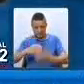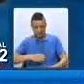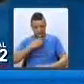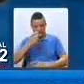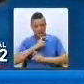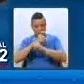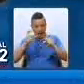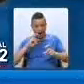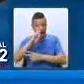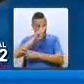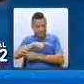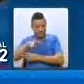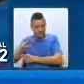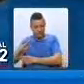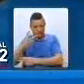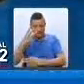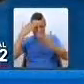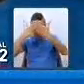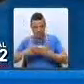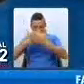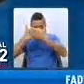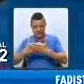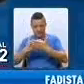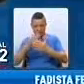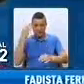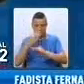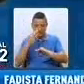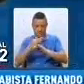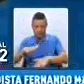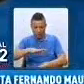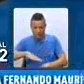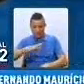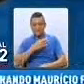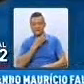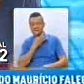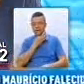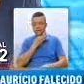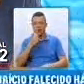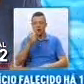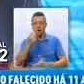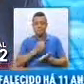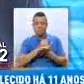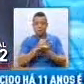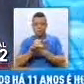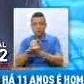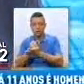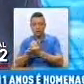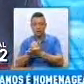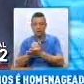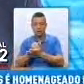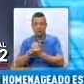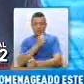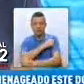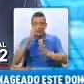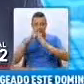para nos visitar nesses três dias do Festival Cais de Fado. E o financiamento do evento é suportado pela Casa da Música,